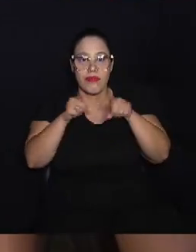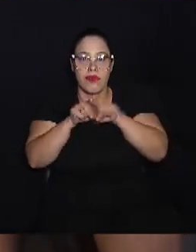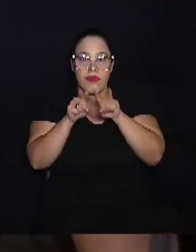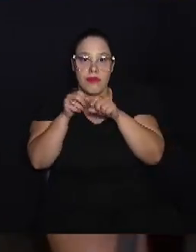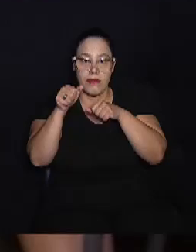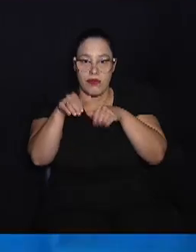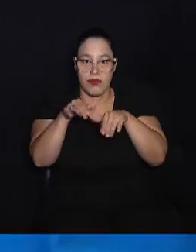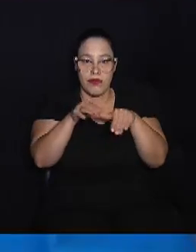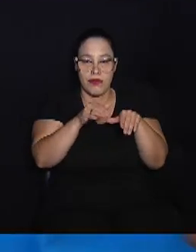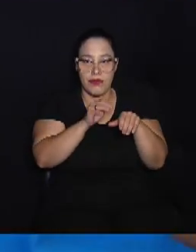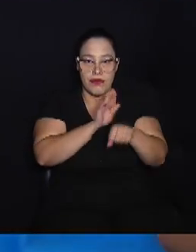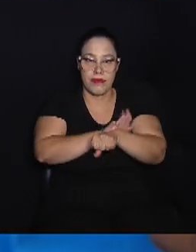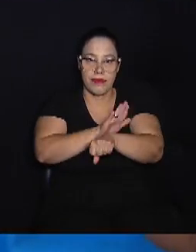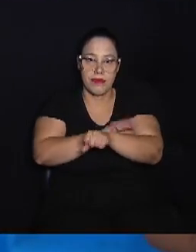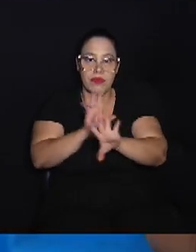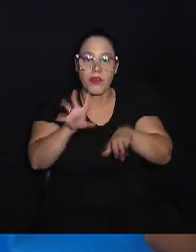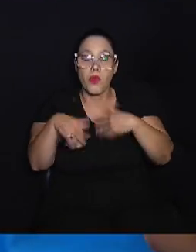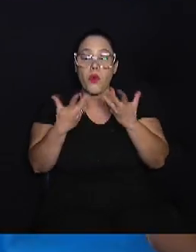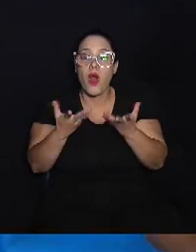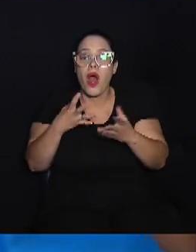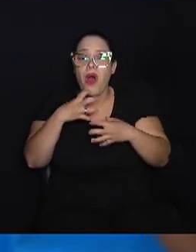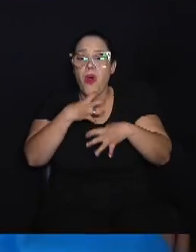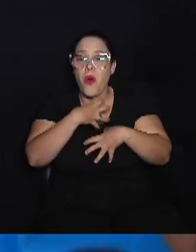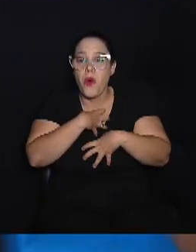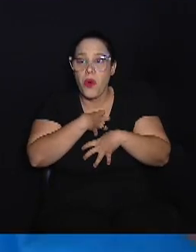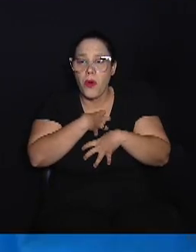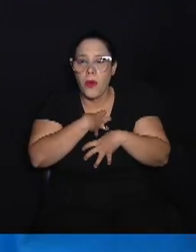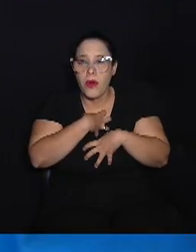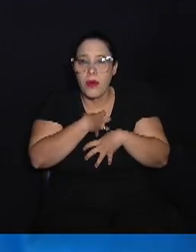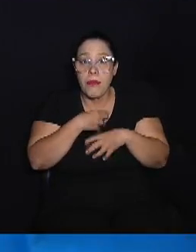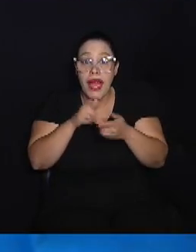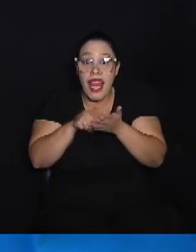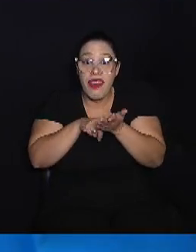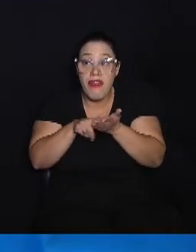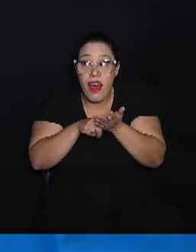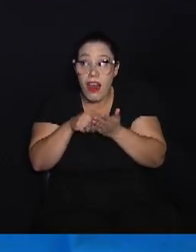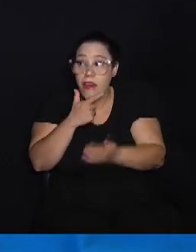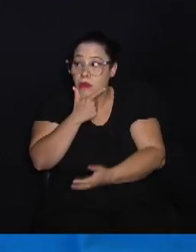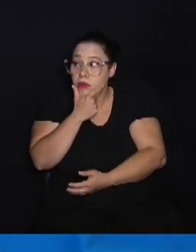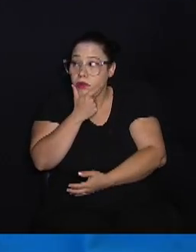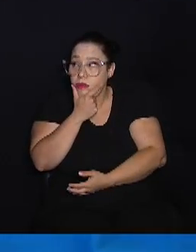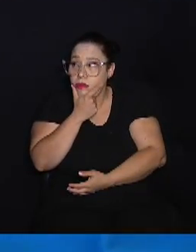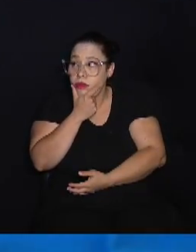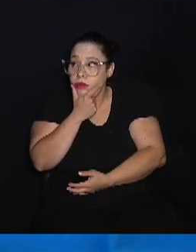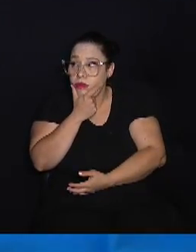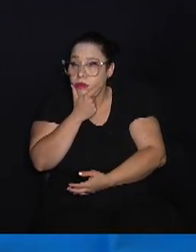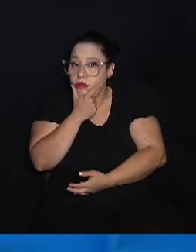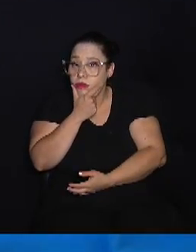os outros colegas. Qual a emoção que você colocou ali para lavar?